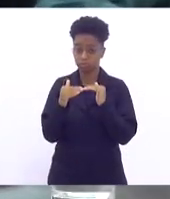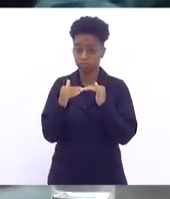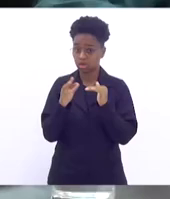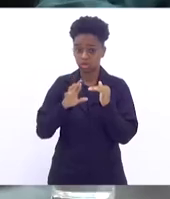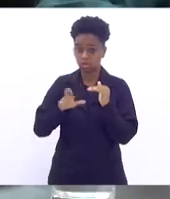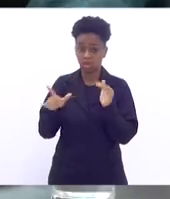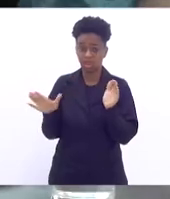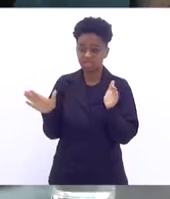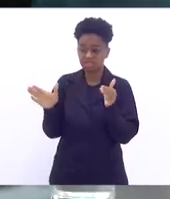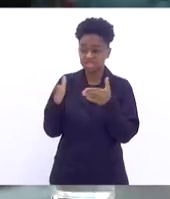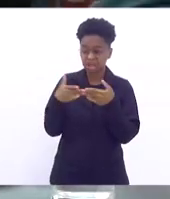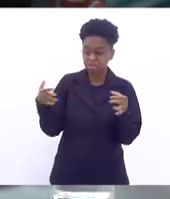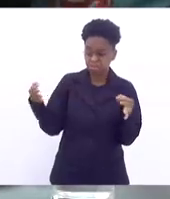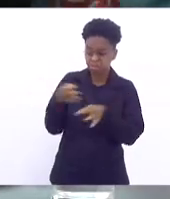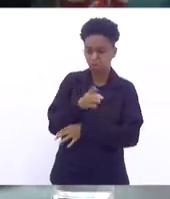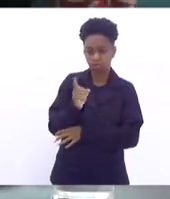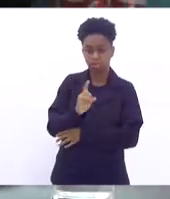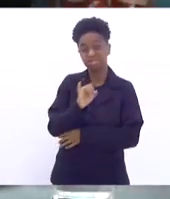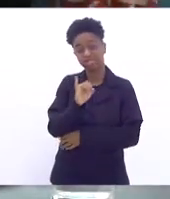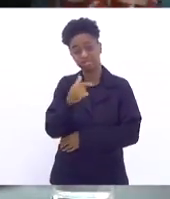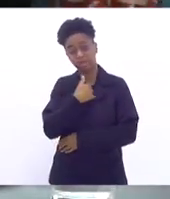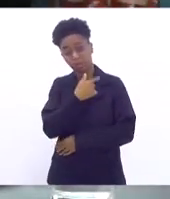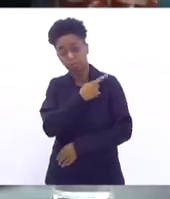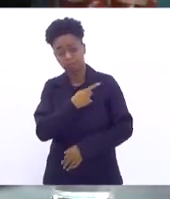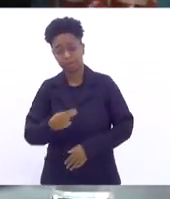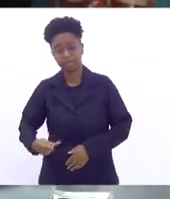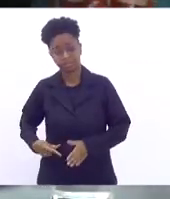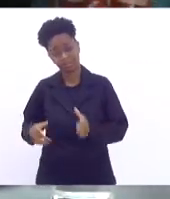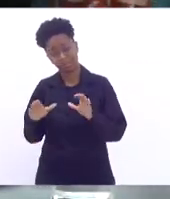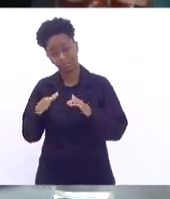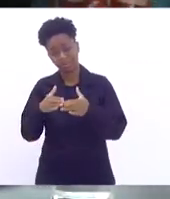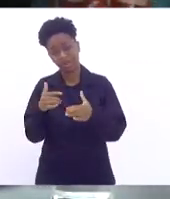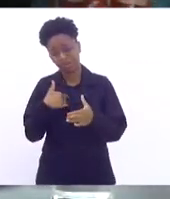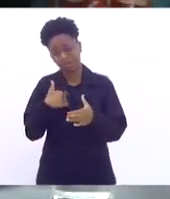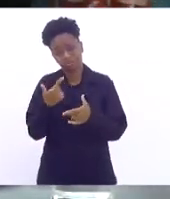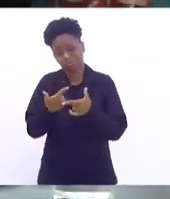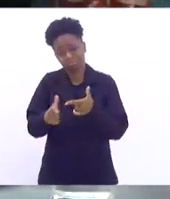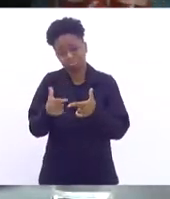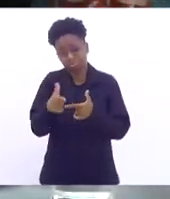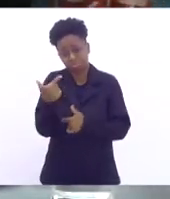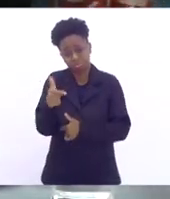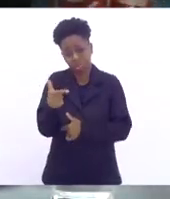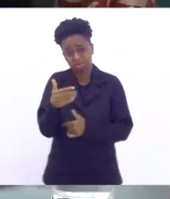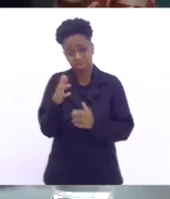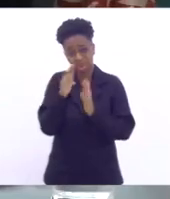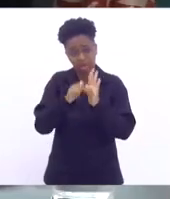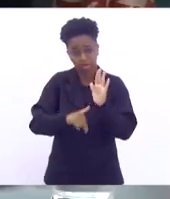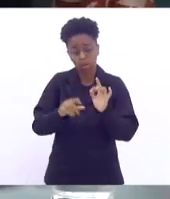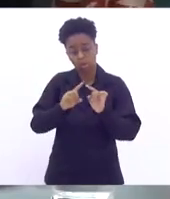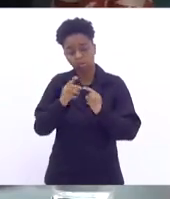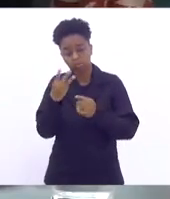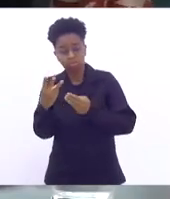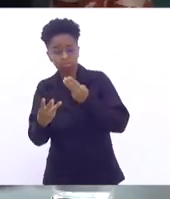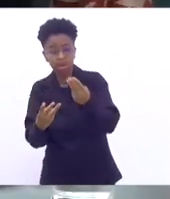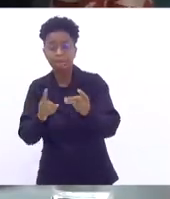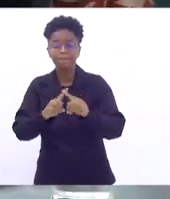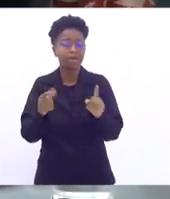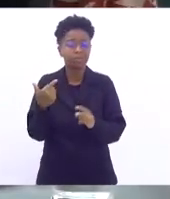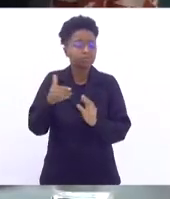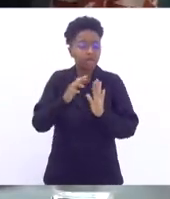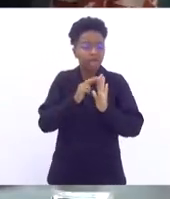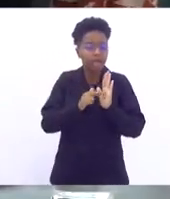fechada claro que o seu presidiu uma uma frente não vou ter problema nenhum de fazer relato trimestral mas não é uma regra que exista